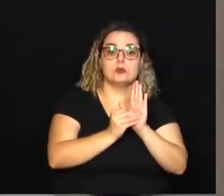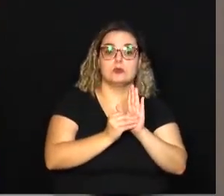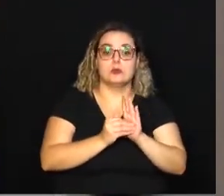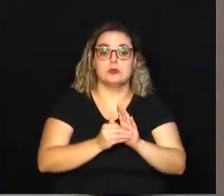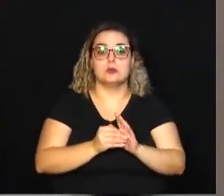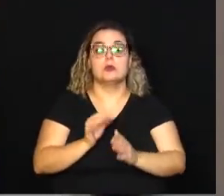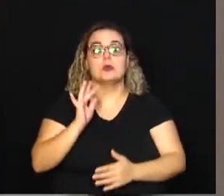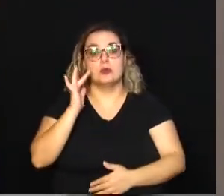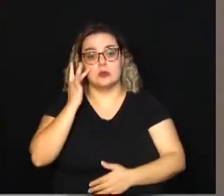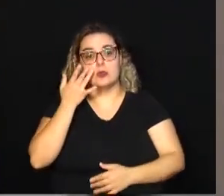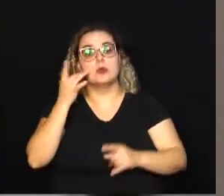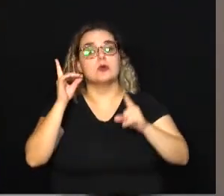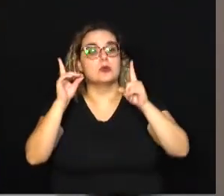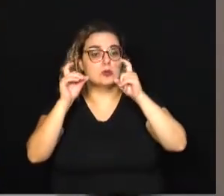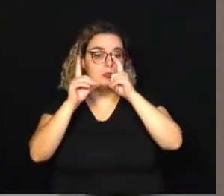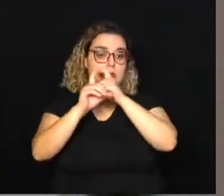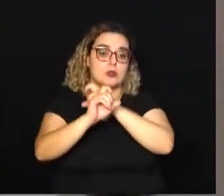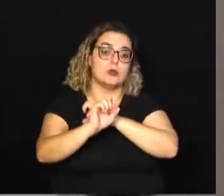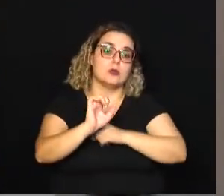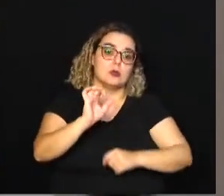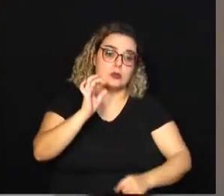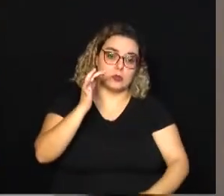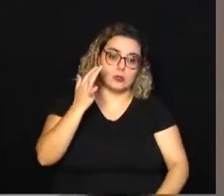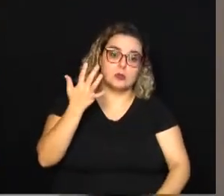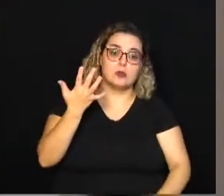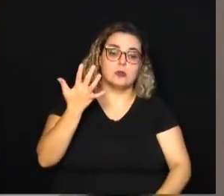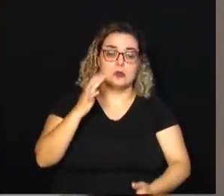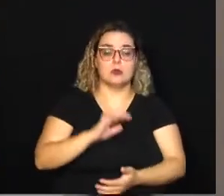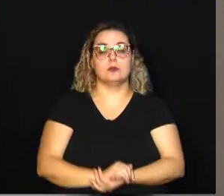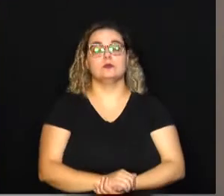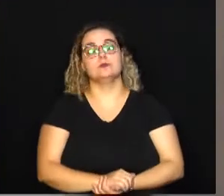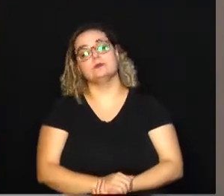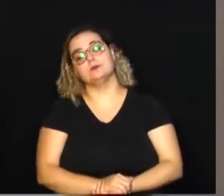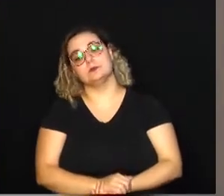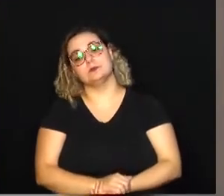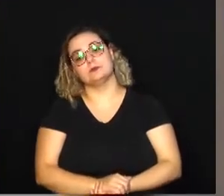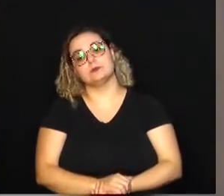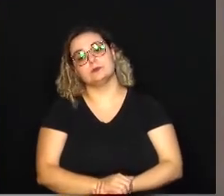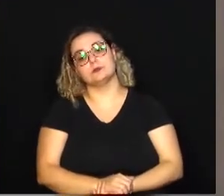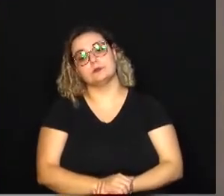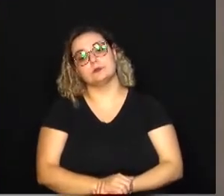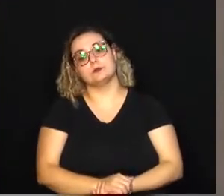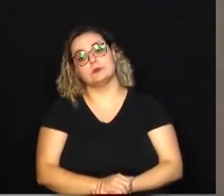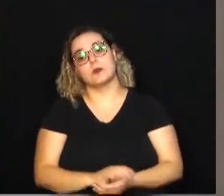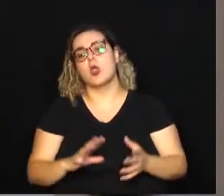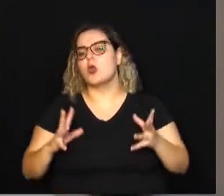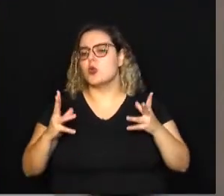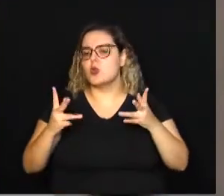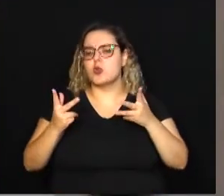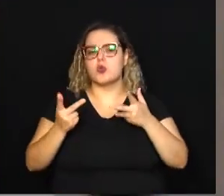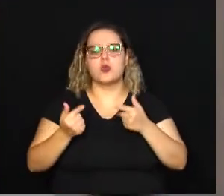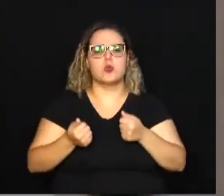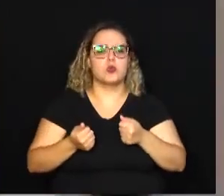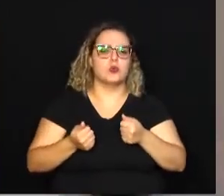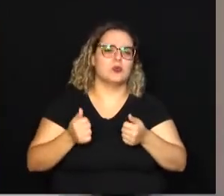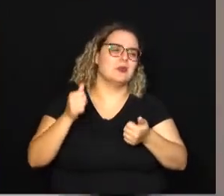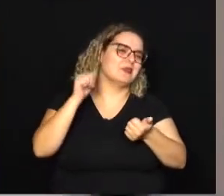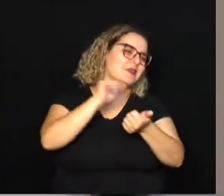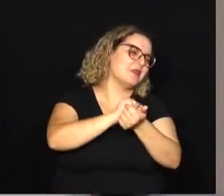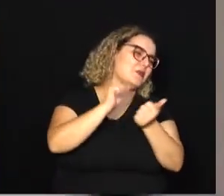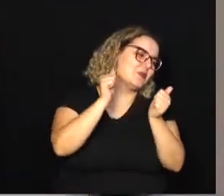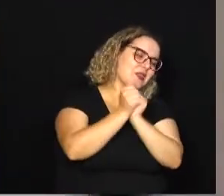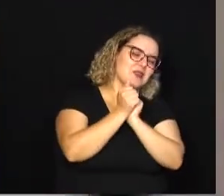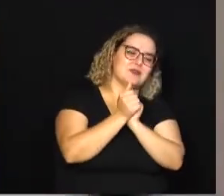está muito difícil disso acontecer. Tudo é muito improvisado, tudo é muito feito